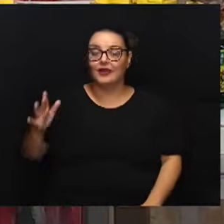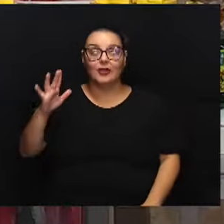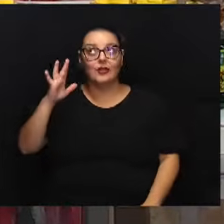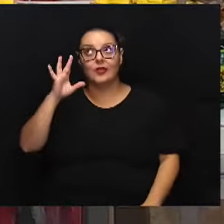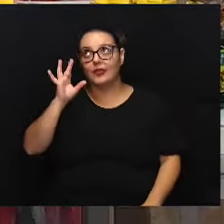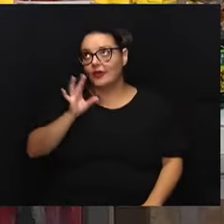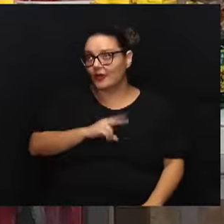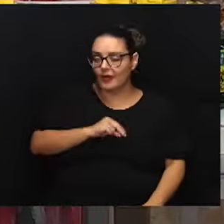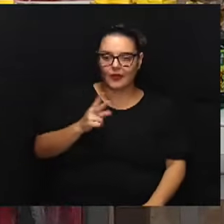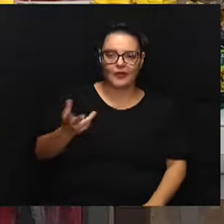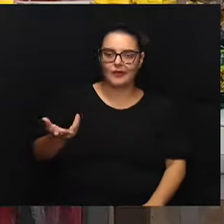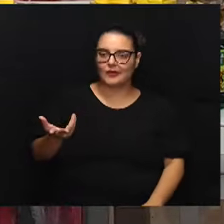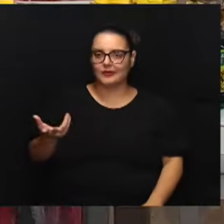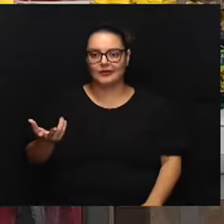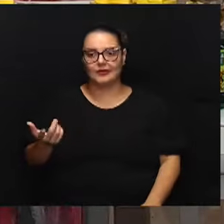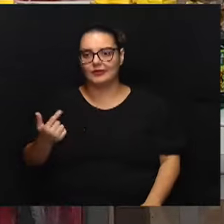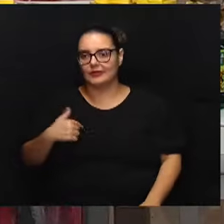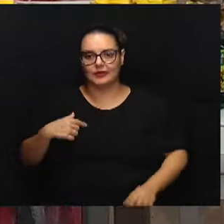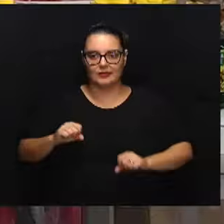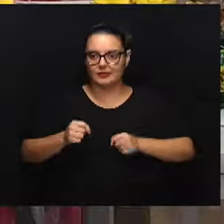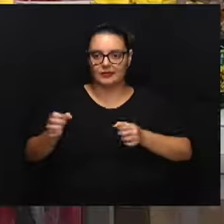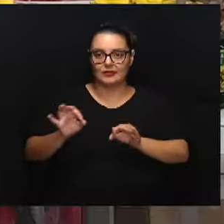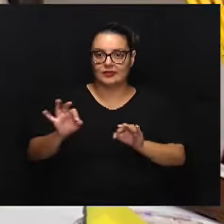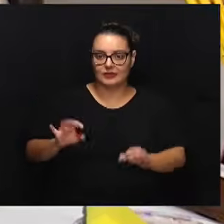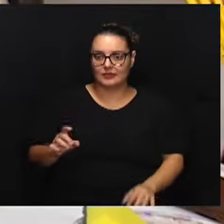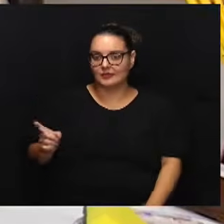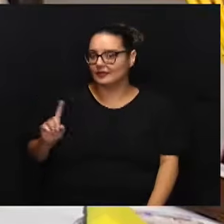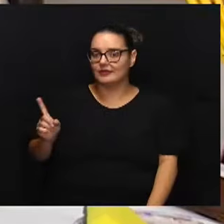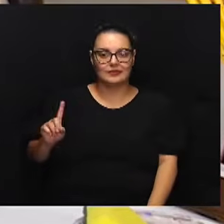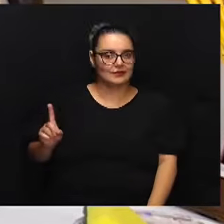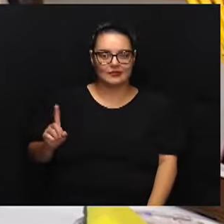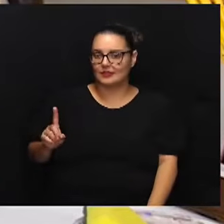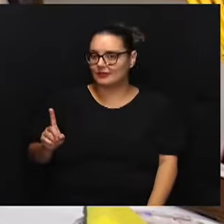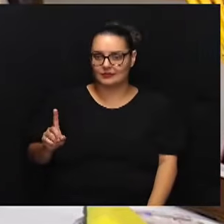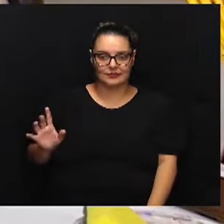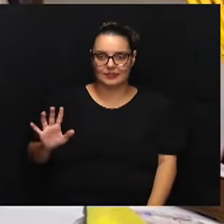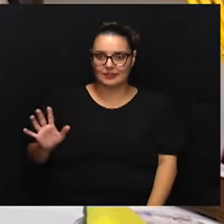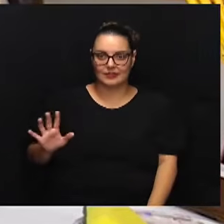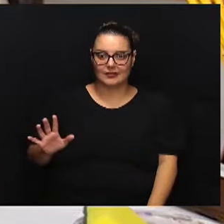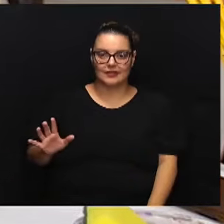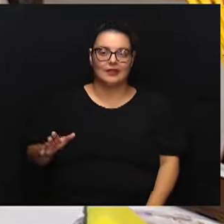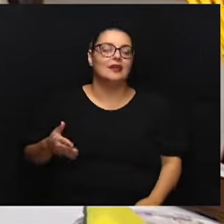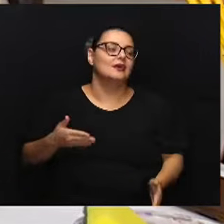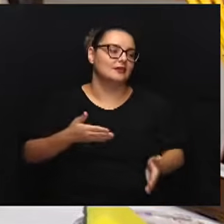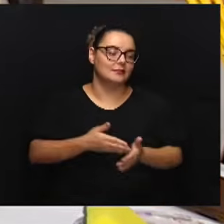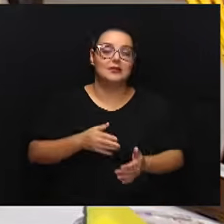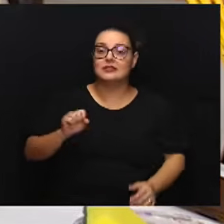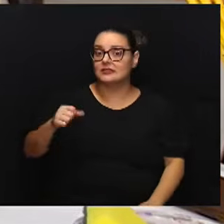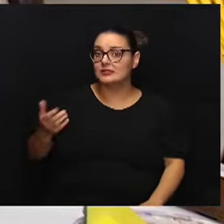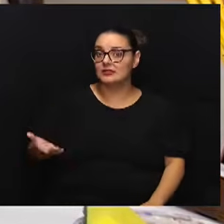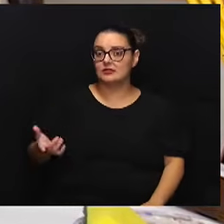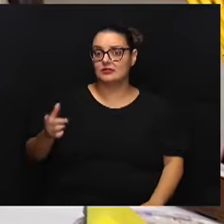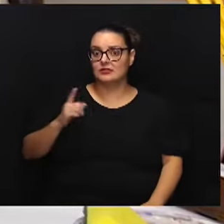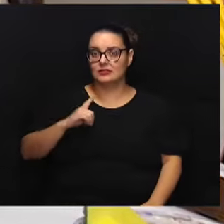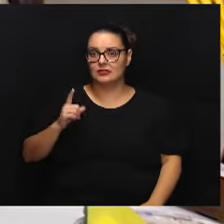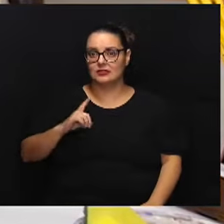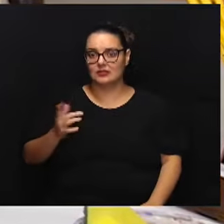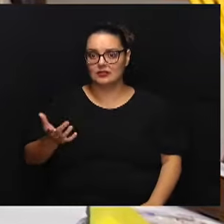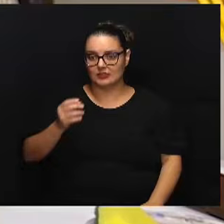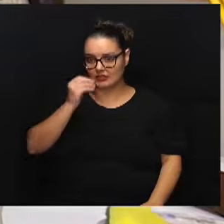nasceu, parece que tipo, não fiz nenhum esforço e não é nada por aí, Te limita. Porque eu tive